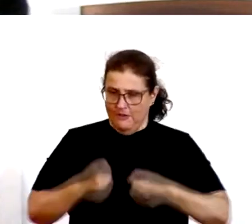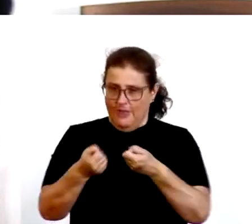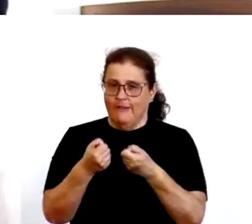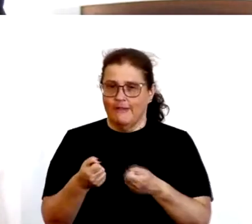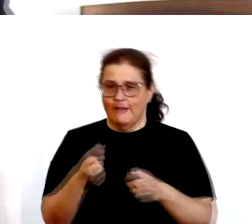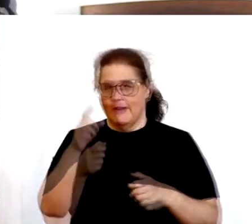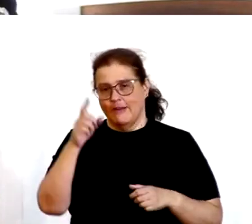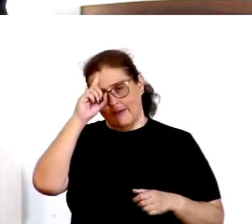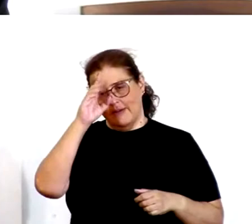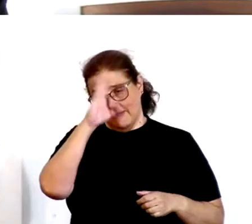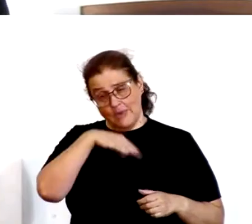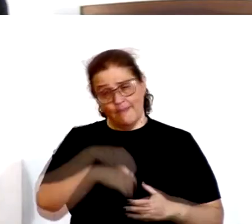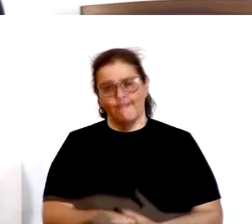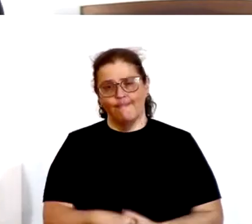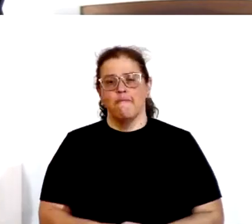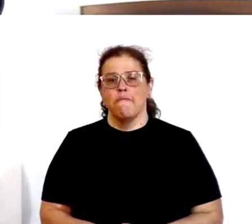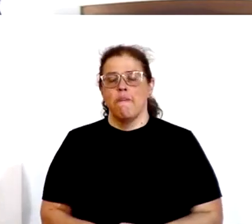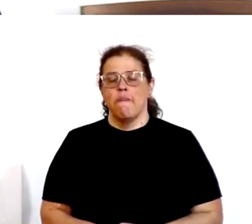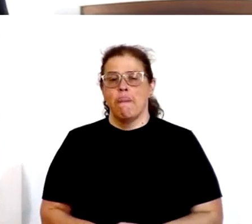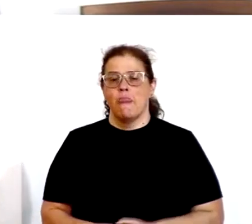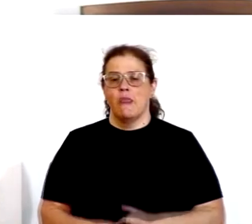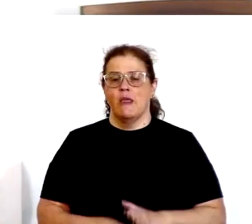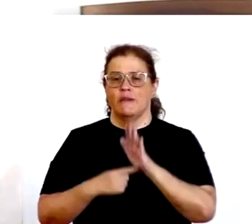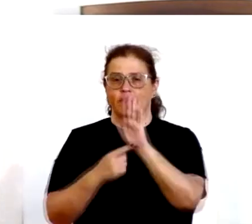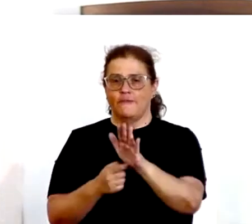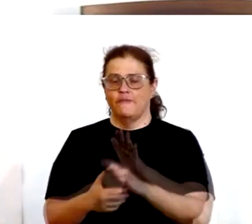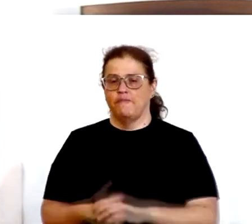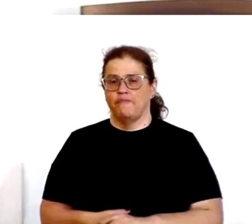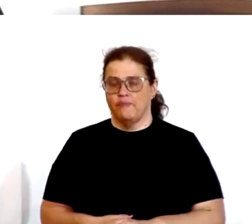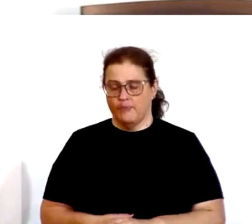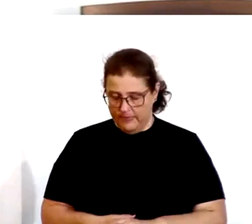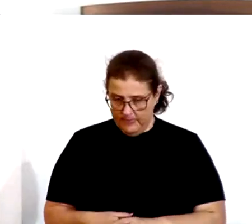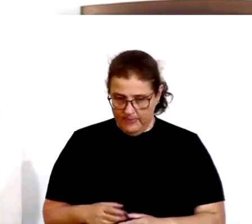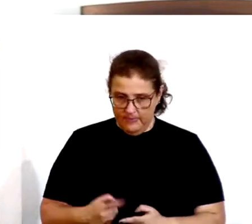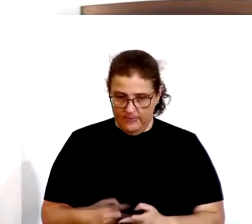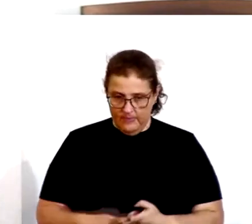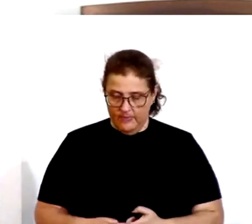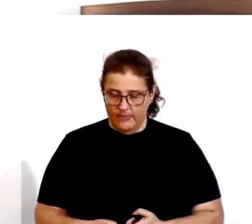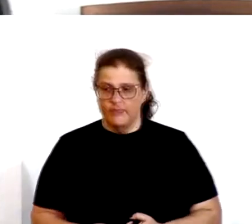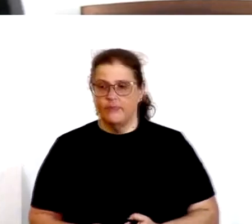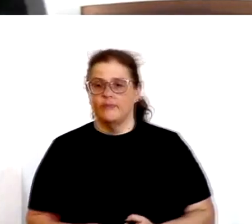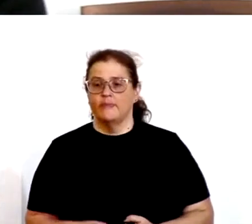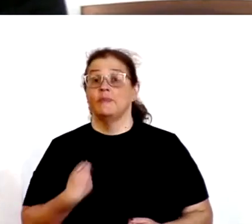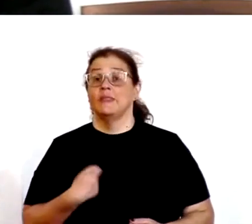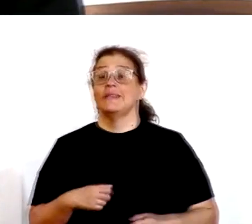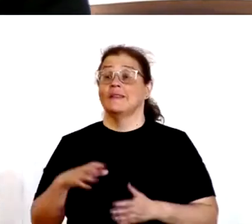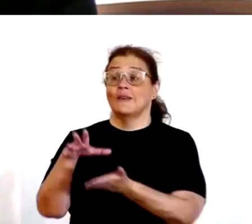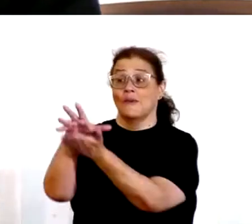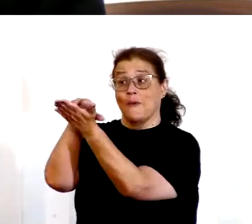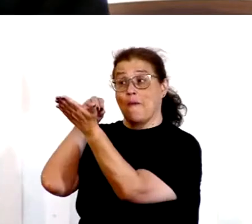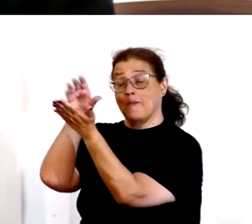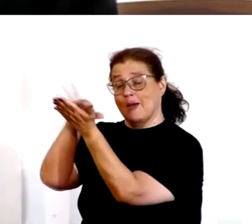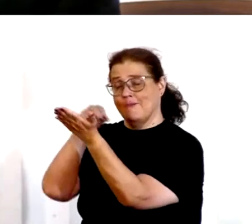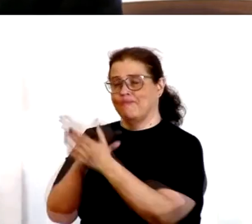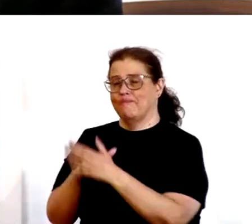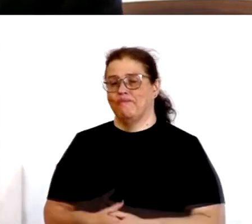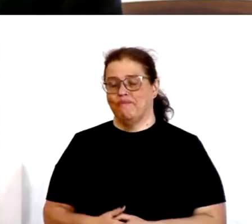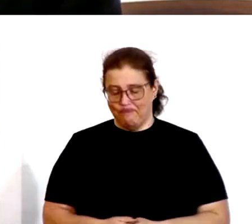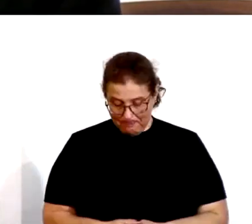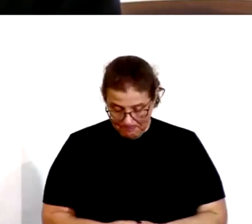Paulo, então, mostra o porquê, o motivo que nós devemos ser imitadores de Deus.